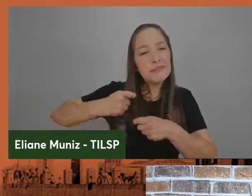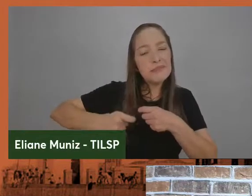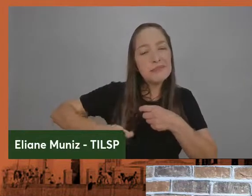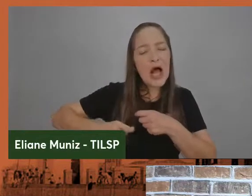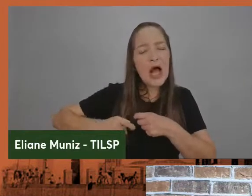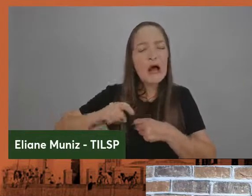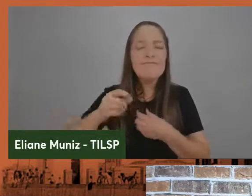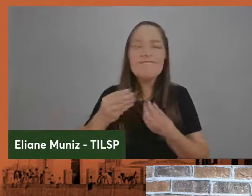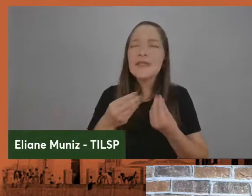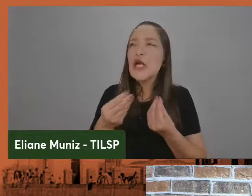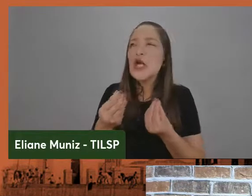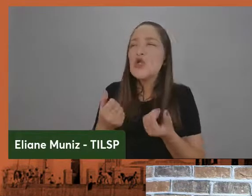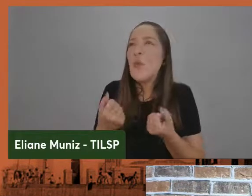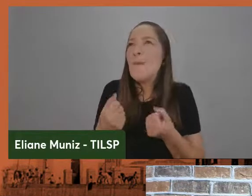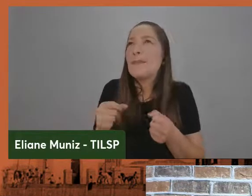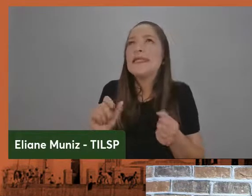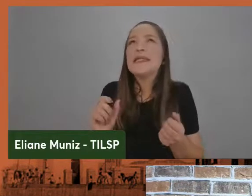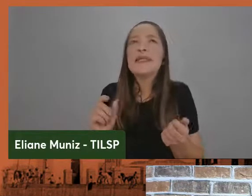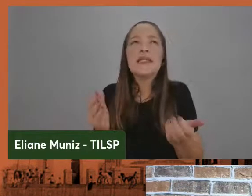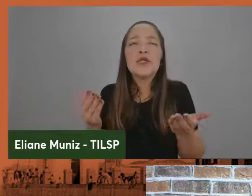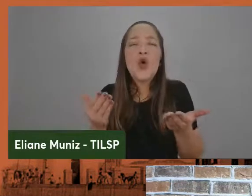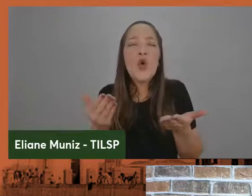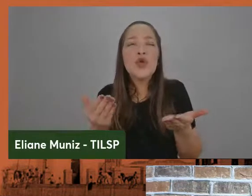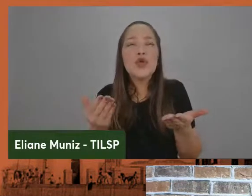você não precisa hoje